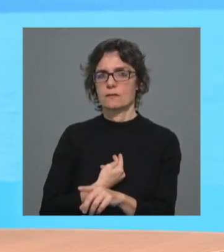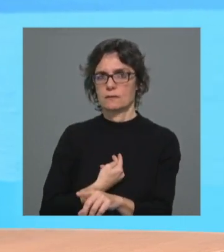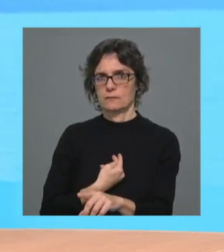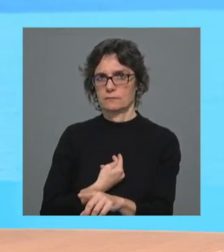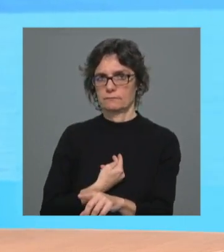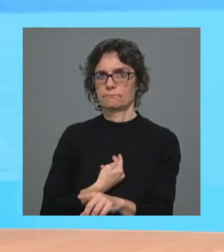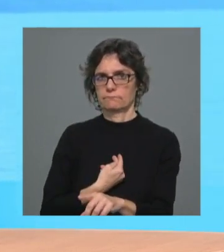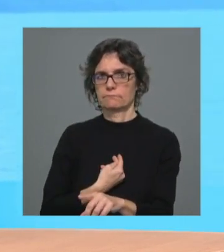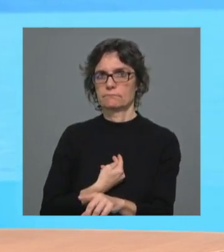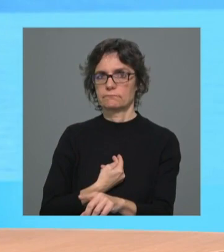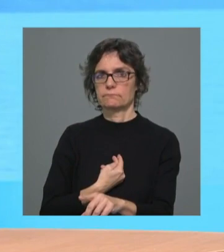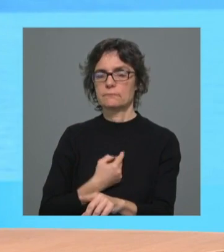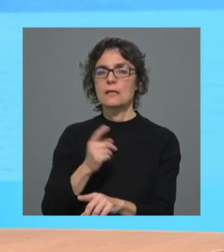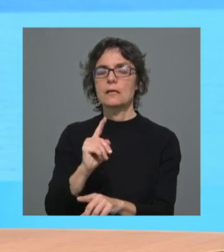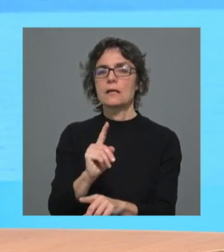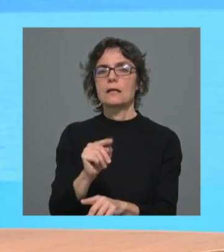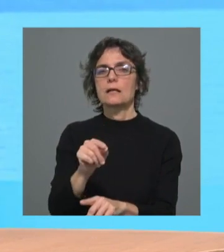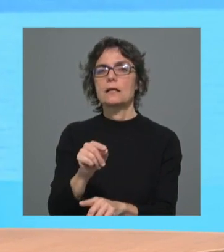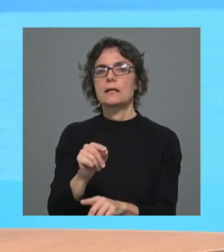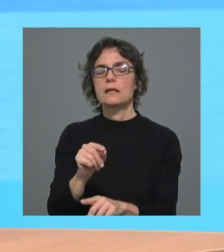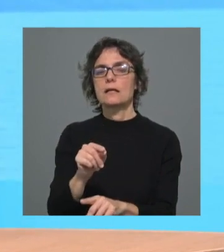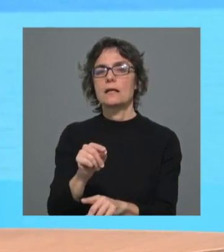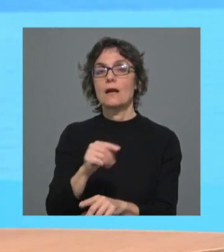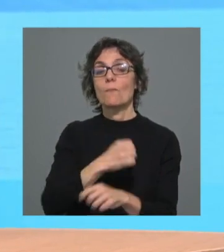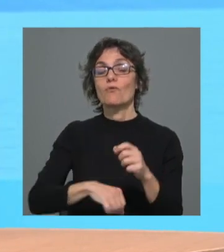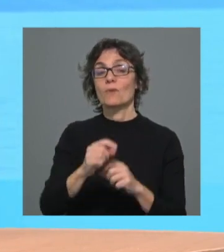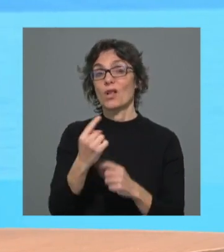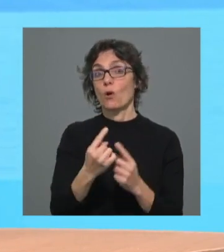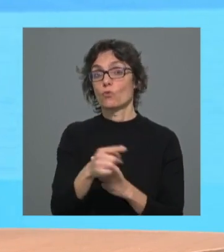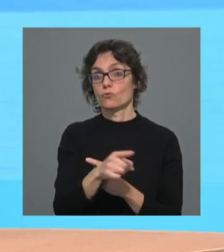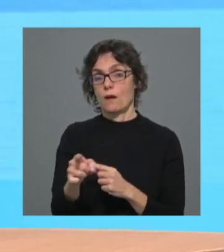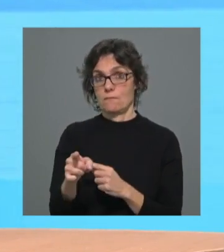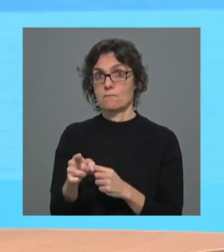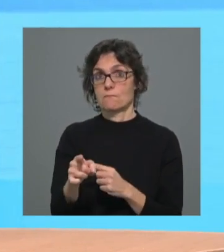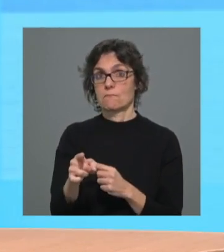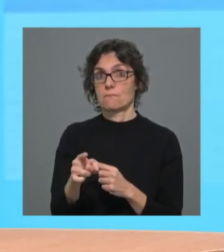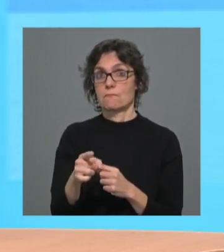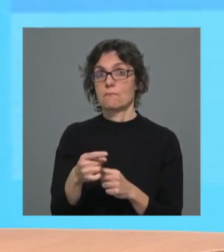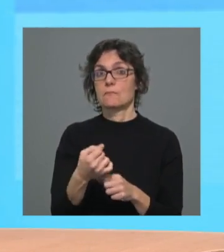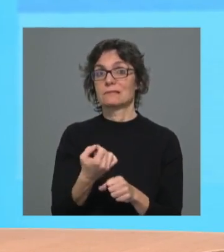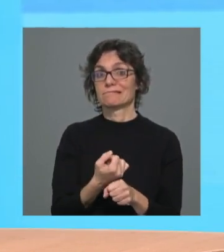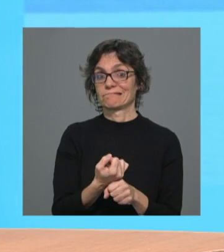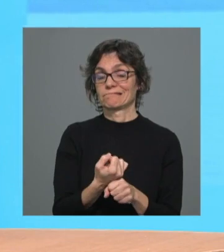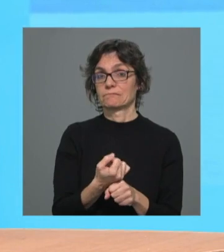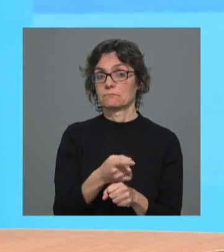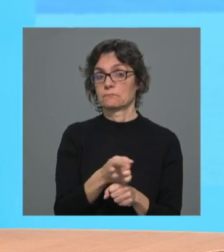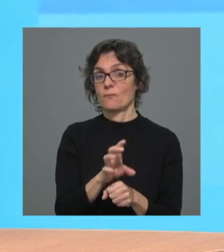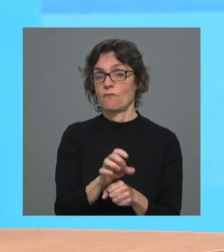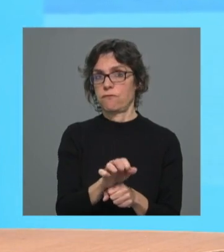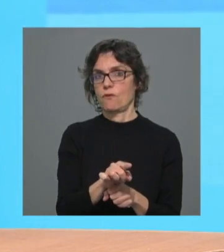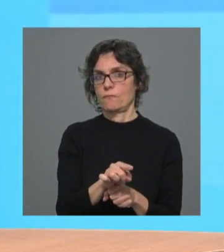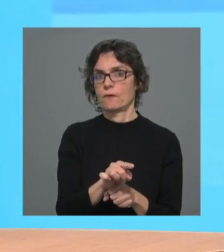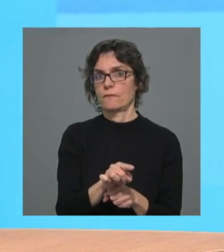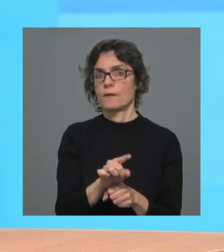histórico. É algo mais complexo. Há movimentos que trabalham na base do proselitismo muito agressivo e o que o Papa diz, o